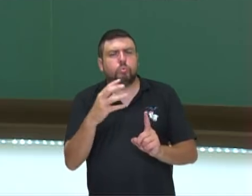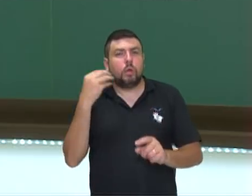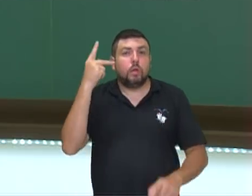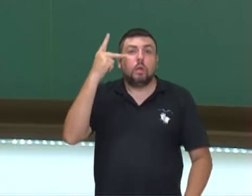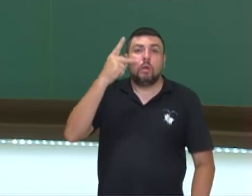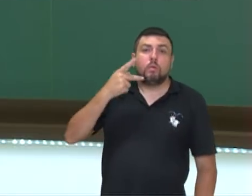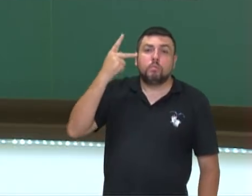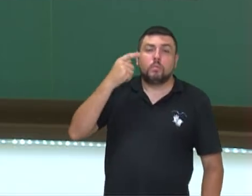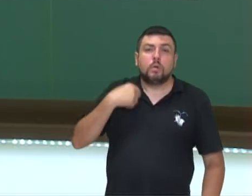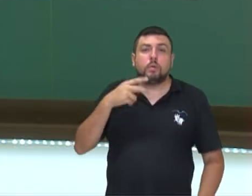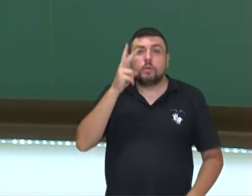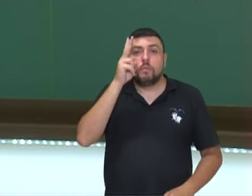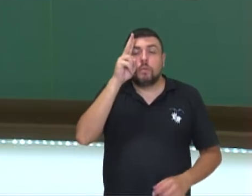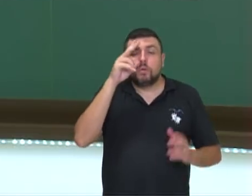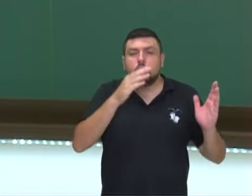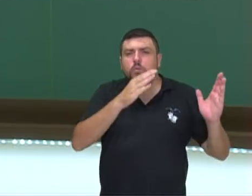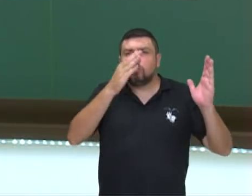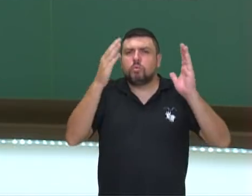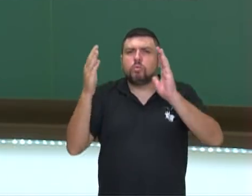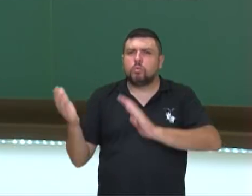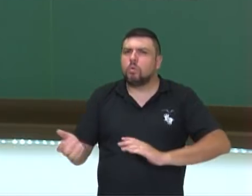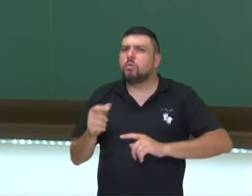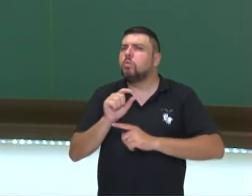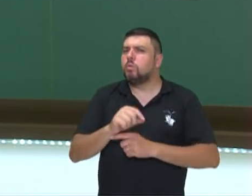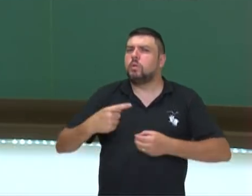na história de uma região, na história de uma